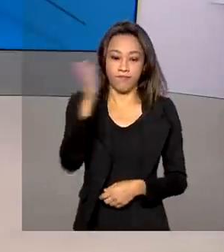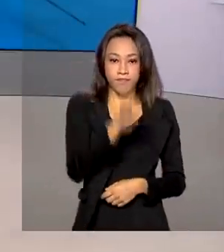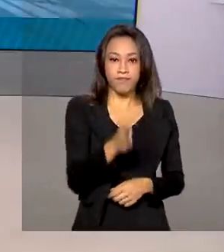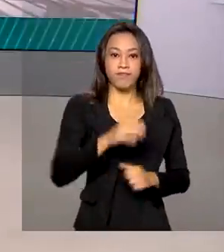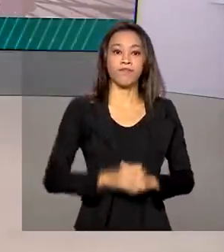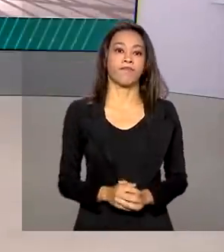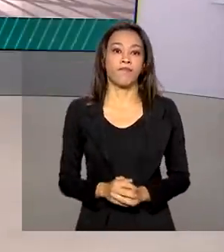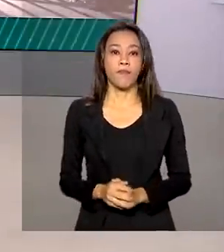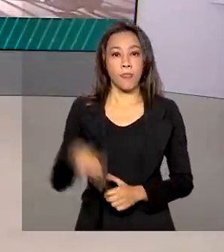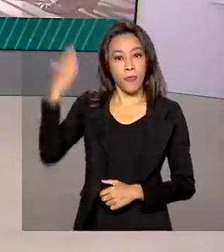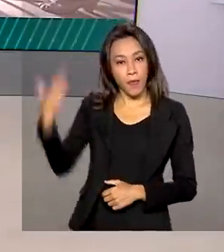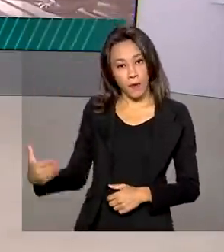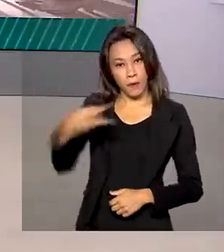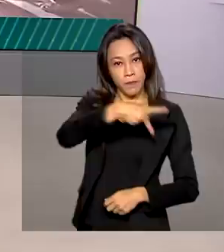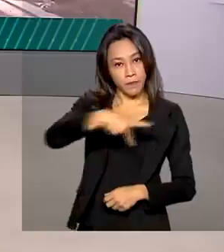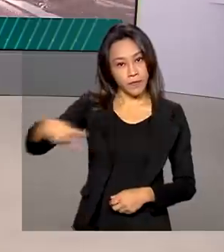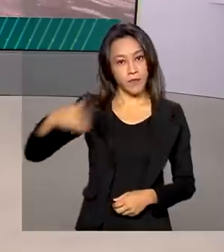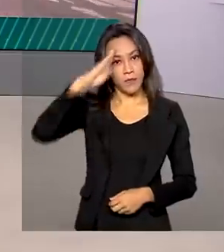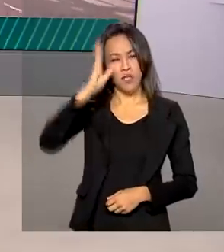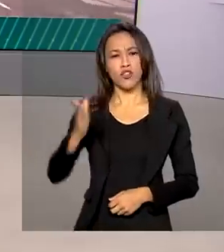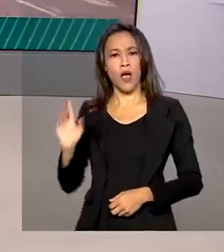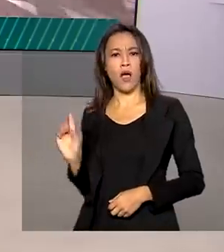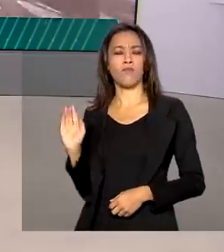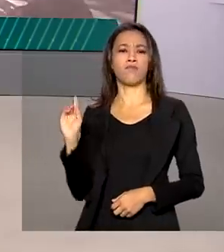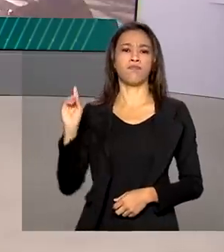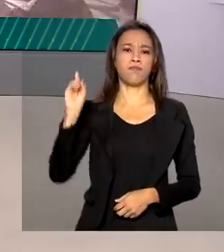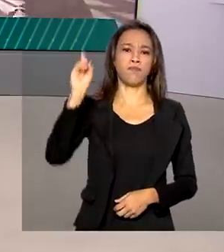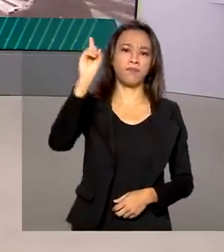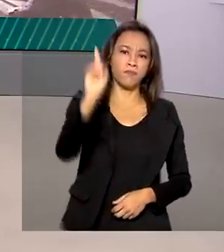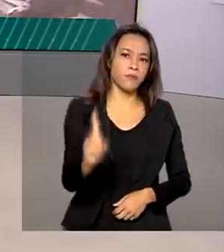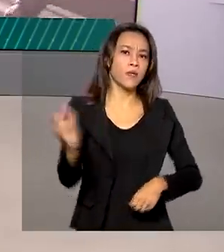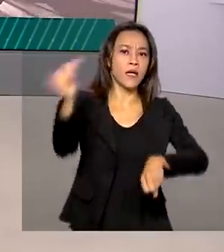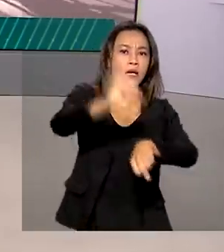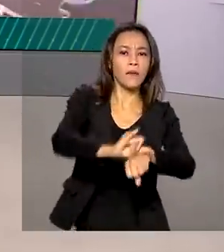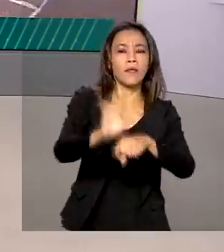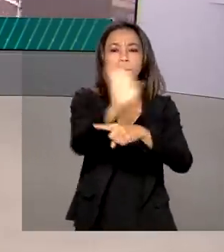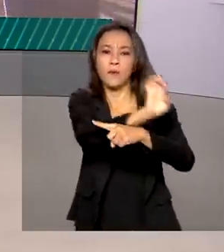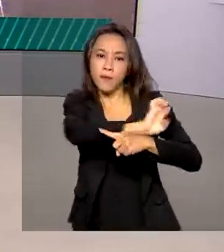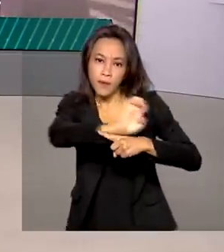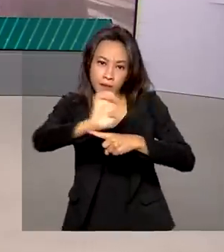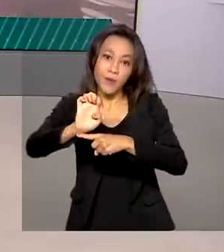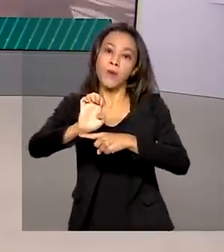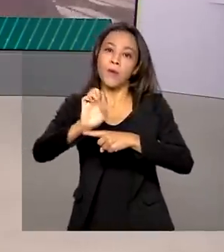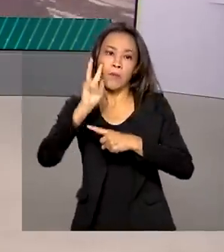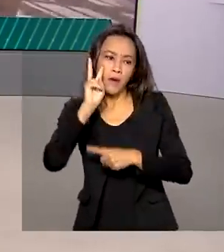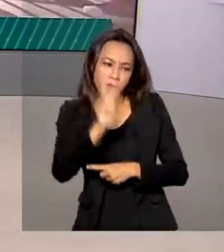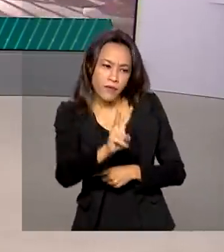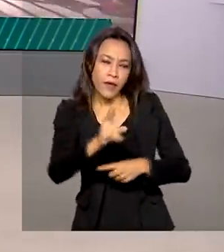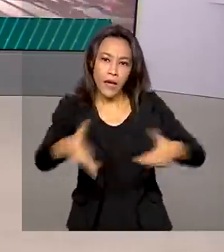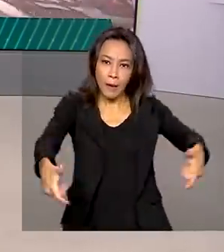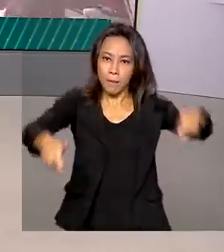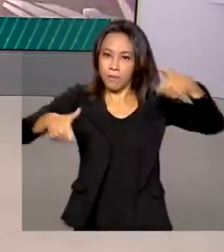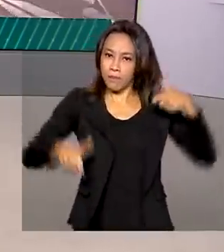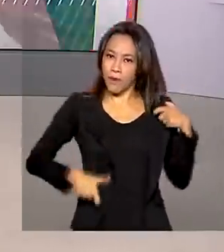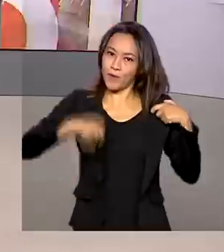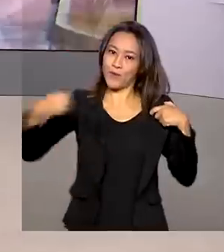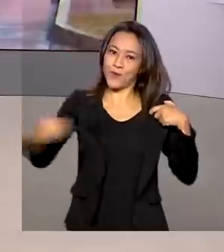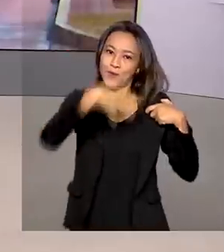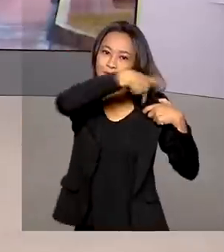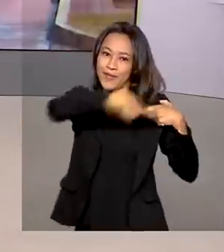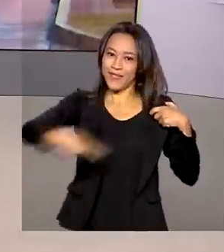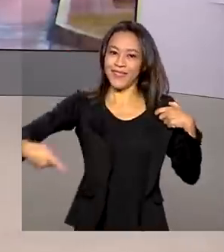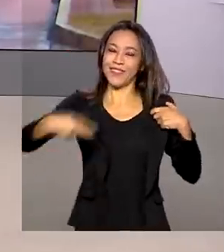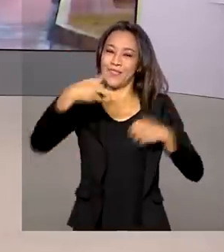O presidente Jair Bolsonaro já está em Quito, onde participa hoje da posse do presidente do Equador, Guillermo Lasso. Vamos ao vivo, então, à capital do